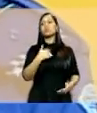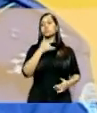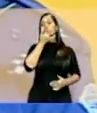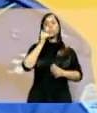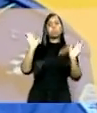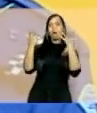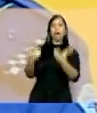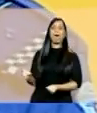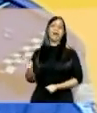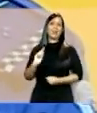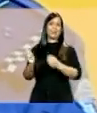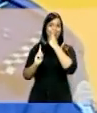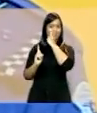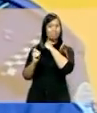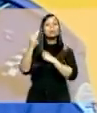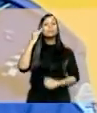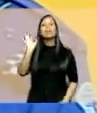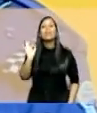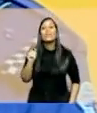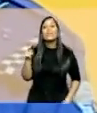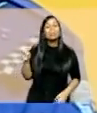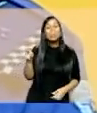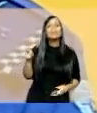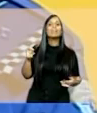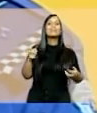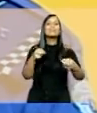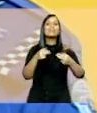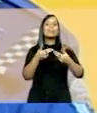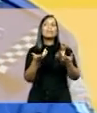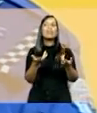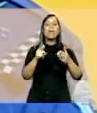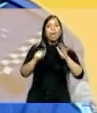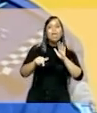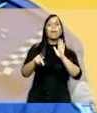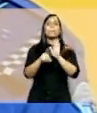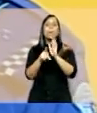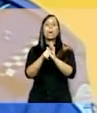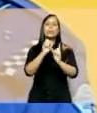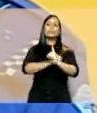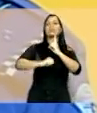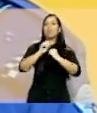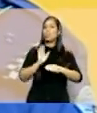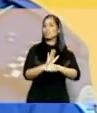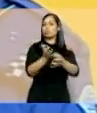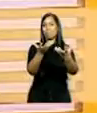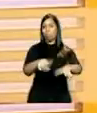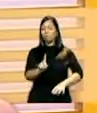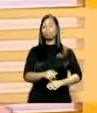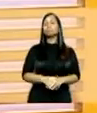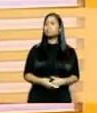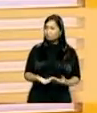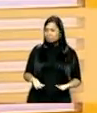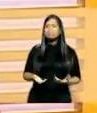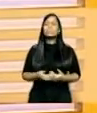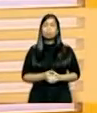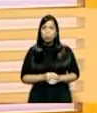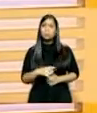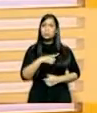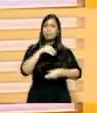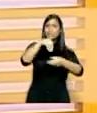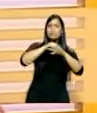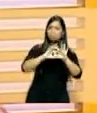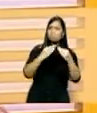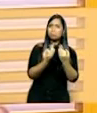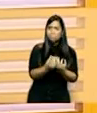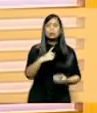rejeita. Ele não entende que aquilo é, vamos dizer assim, é uma participação social. Eles não querem mais isso. Isso é até no ambiente familiar,